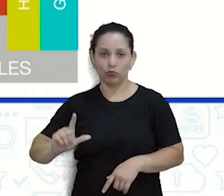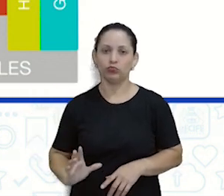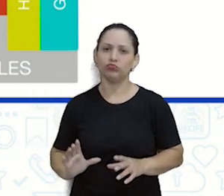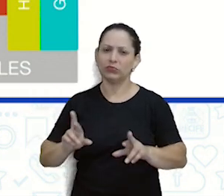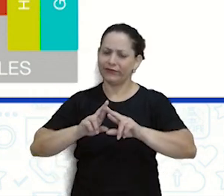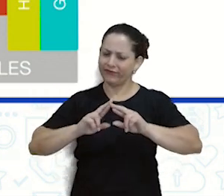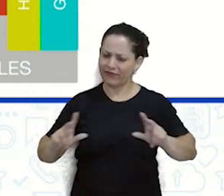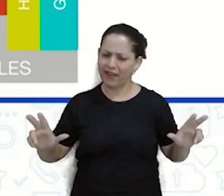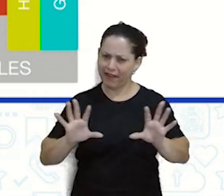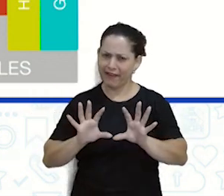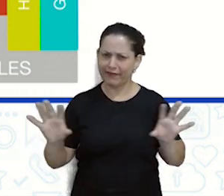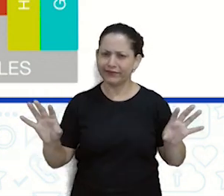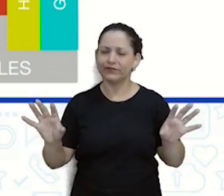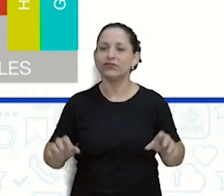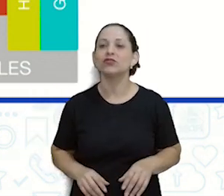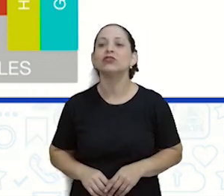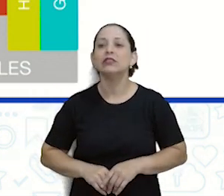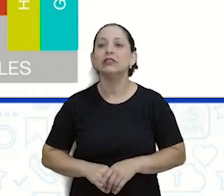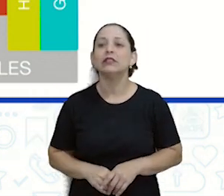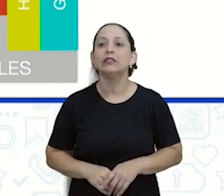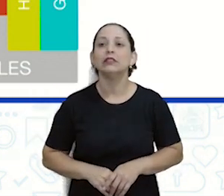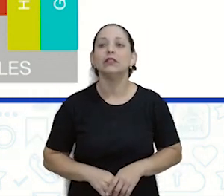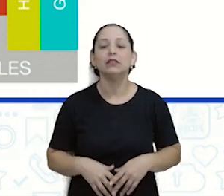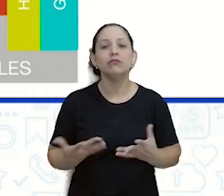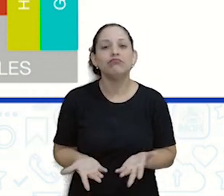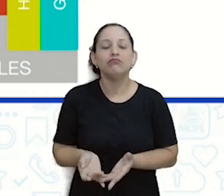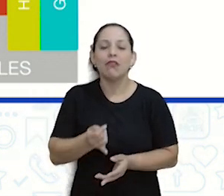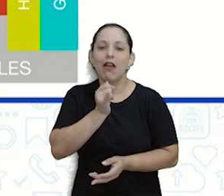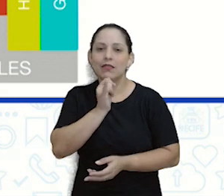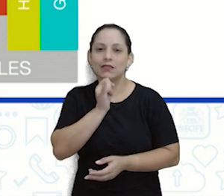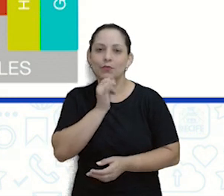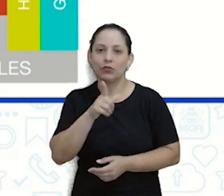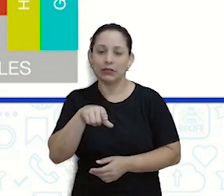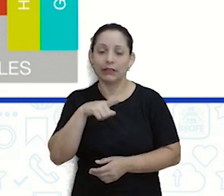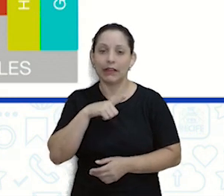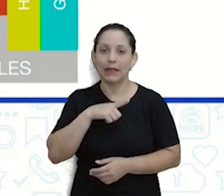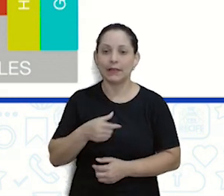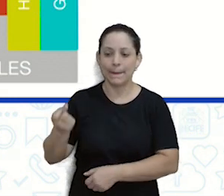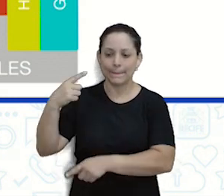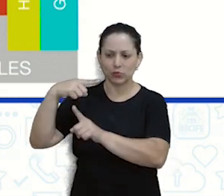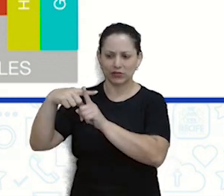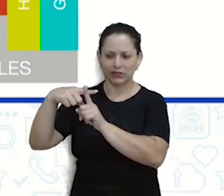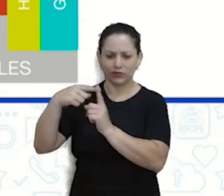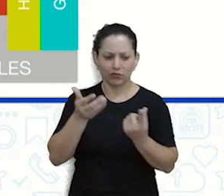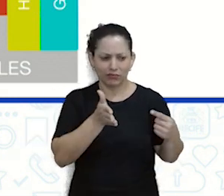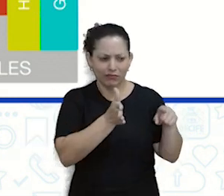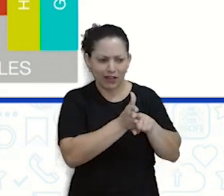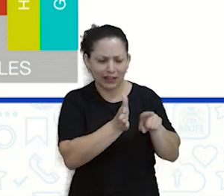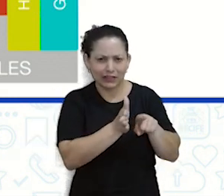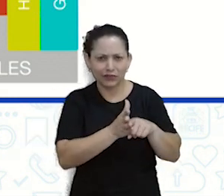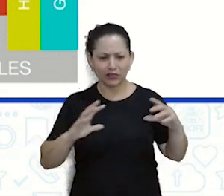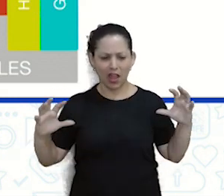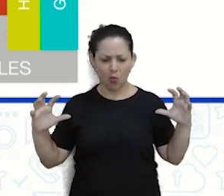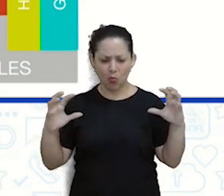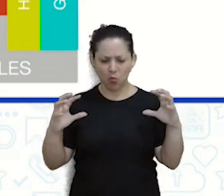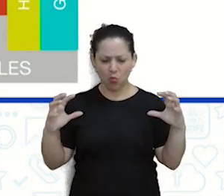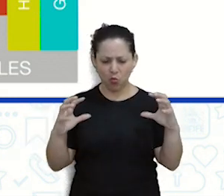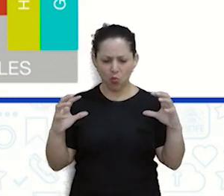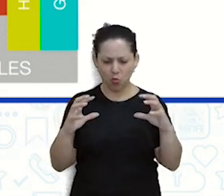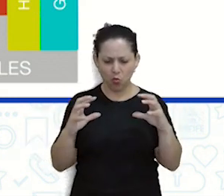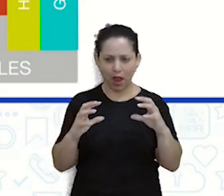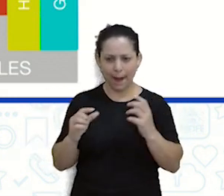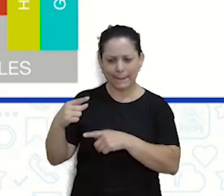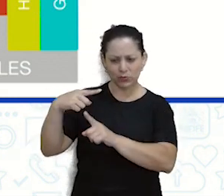as cargas têm sinais contrários. Lembra aquela história de carga positiva e negativa dos opostos se atraírem? Pois é,